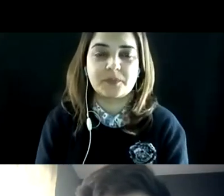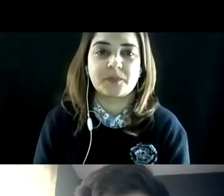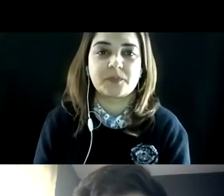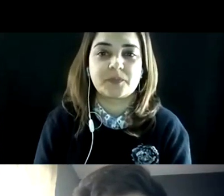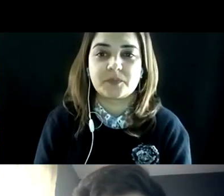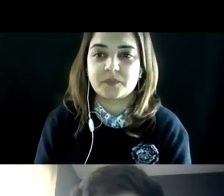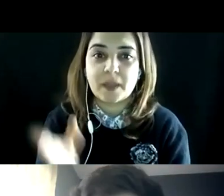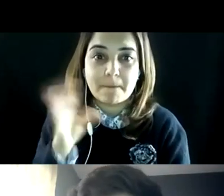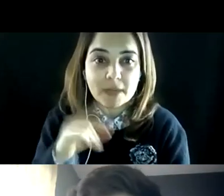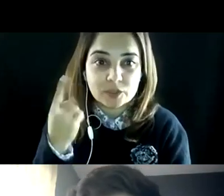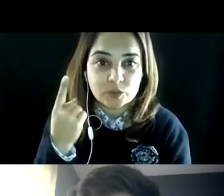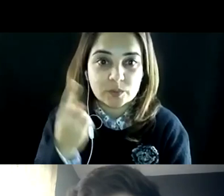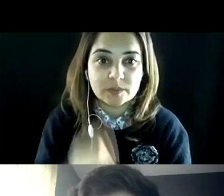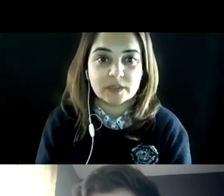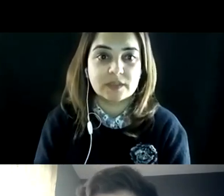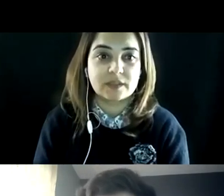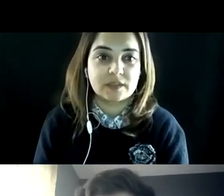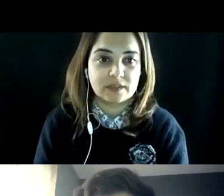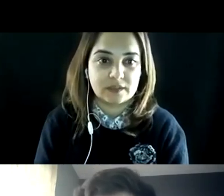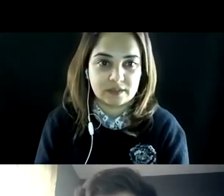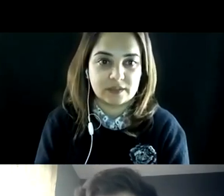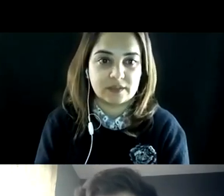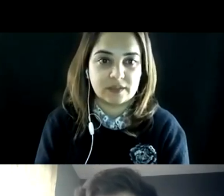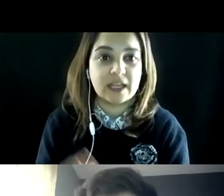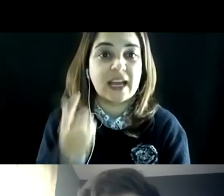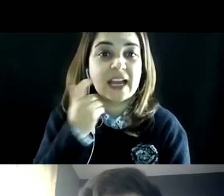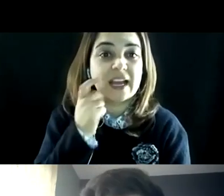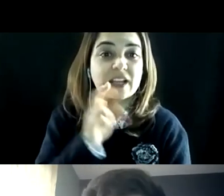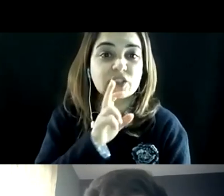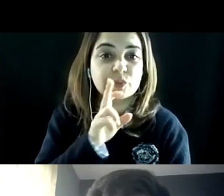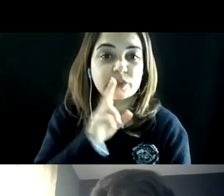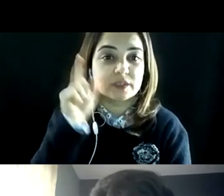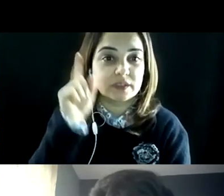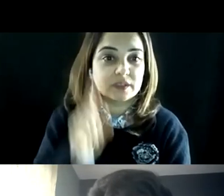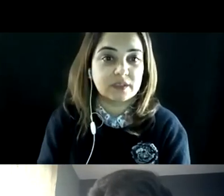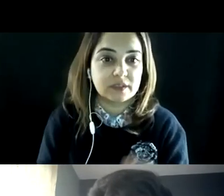Parece que temos mais uma inscrição. Sim, força. Quem é que quer responder a esta?